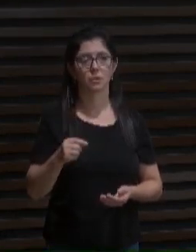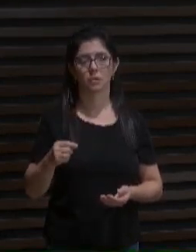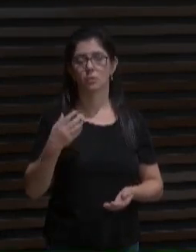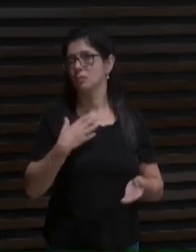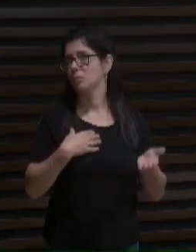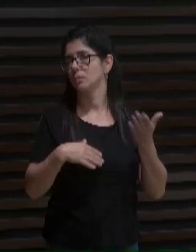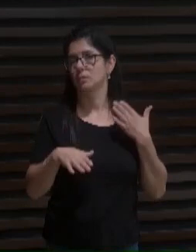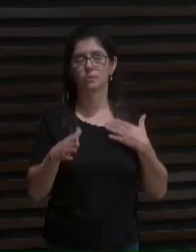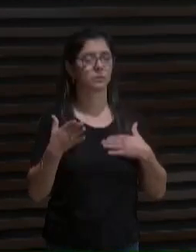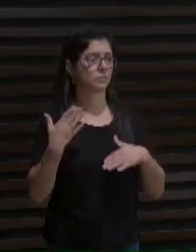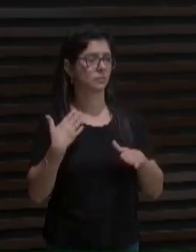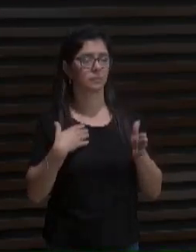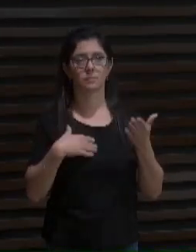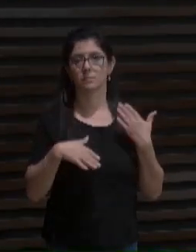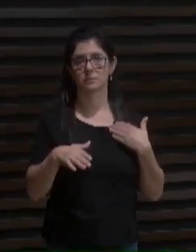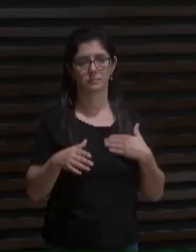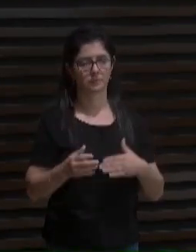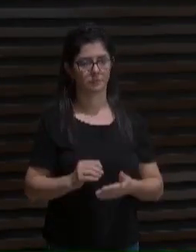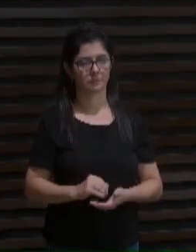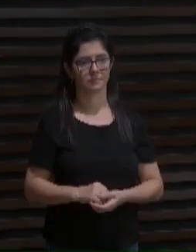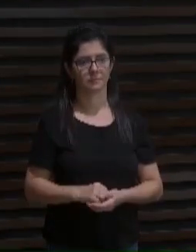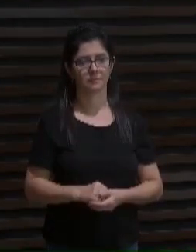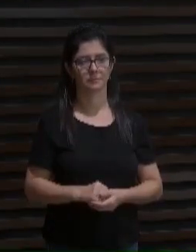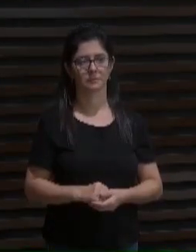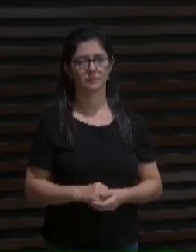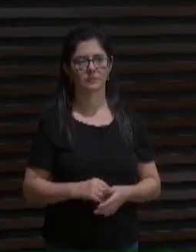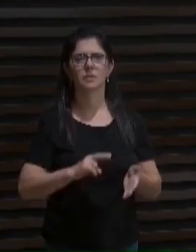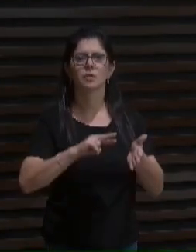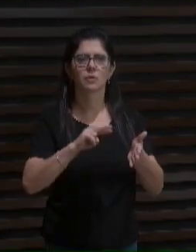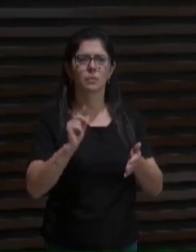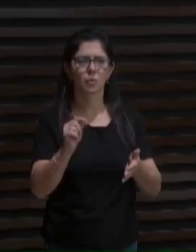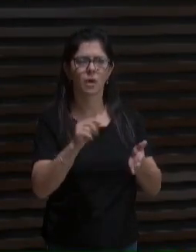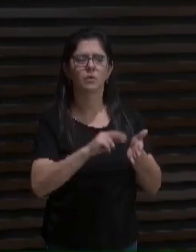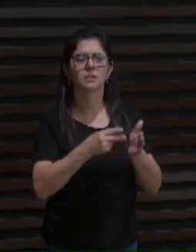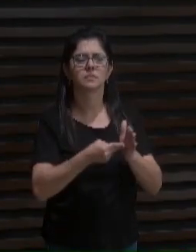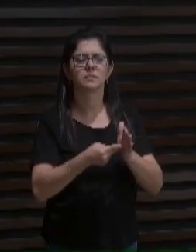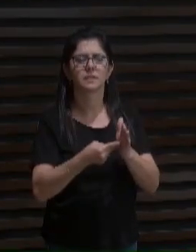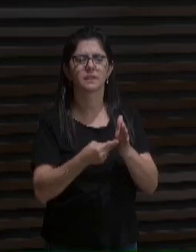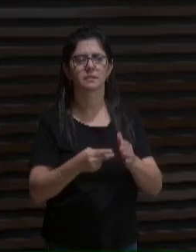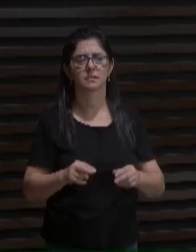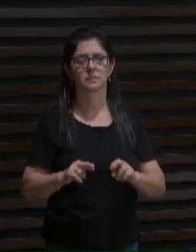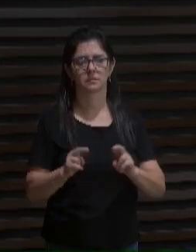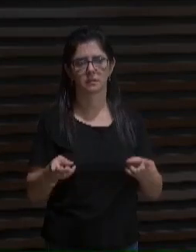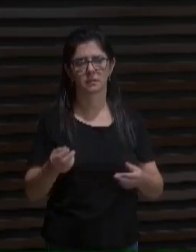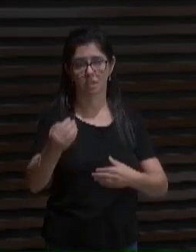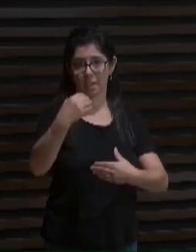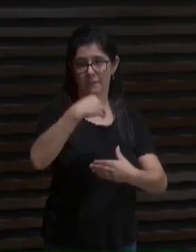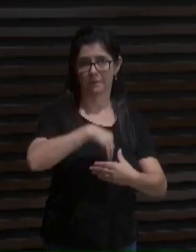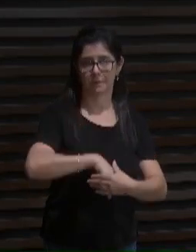assoviando. Qual é a diferença de entrar e sair do banco?